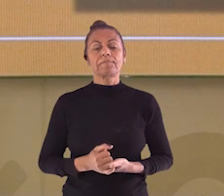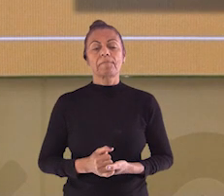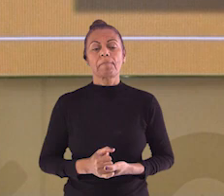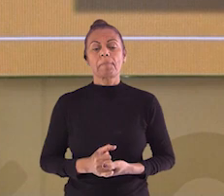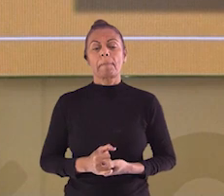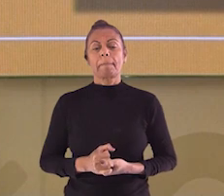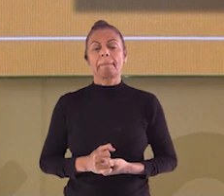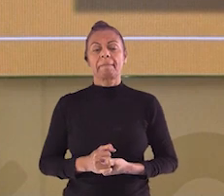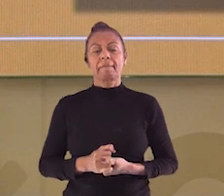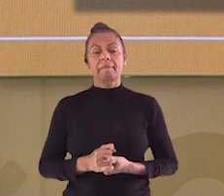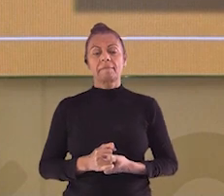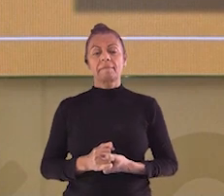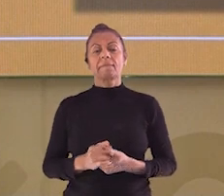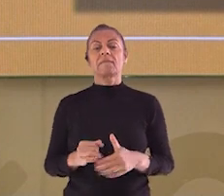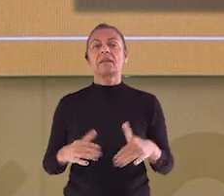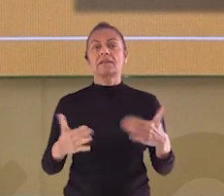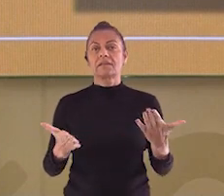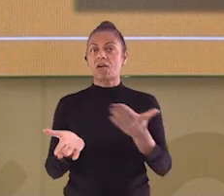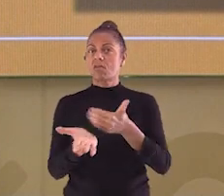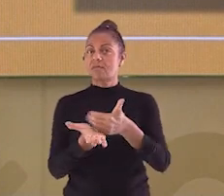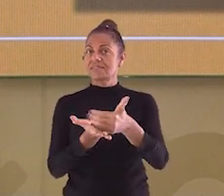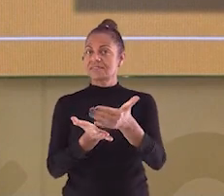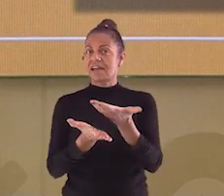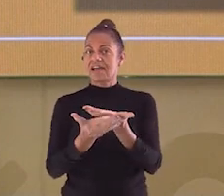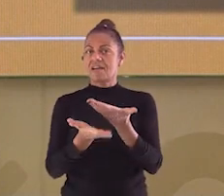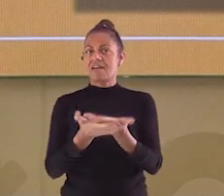Bem, turma, daremos início à nossa